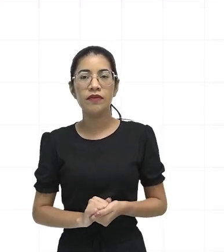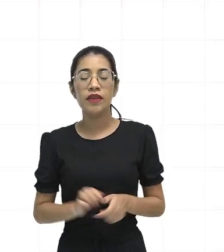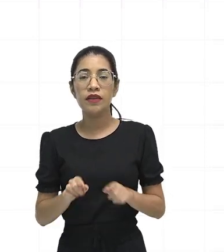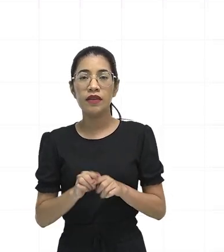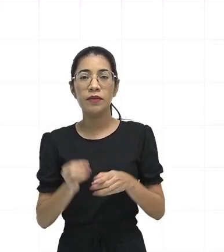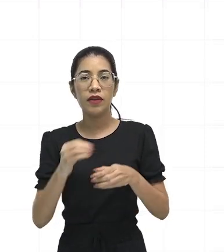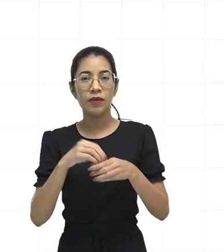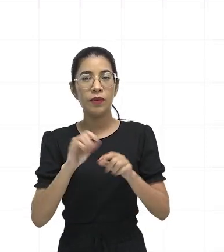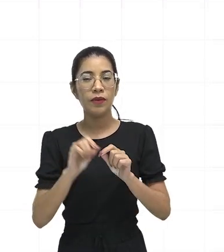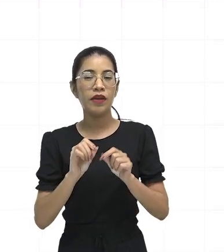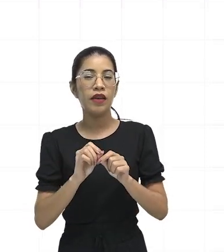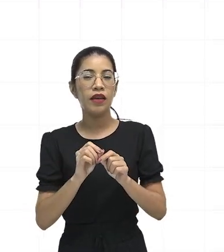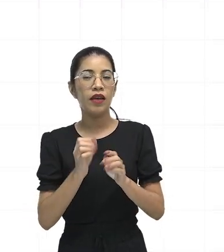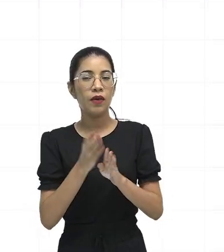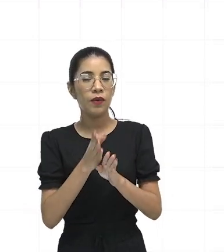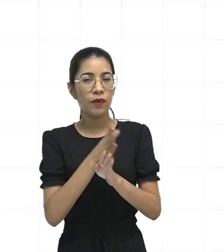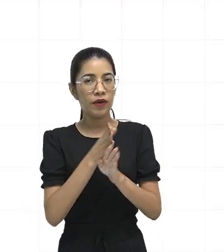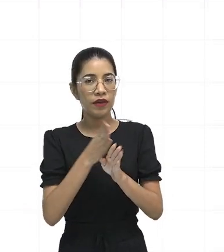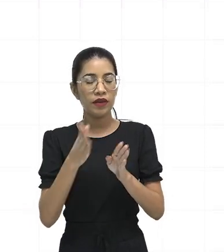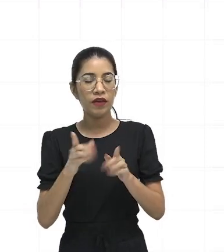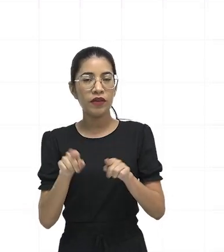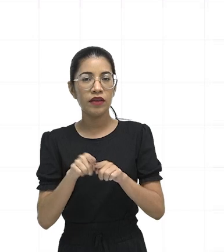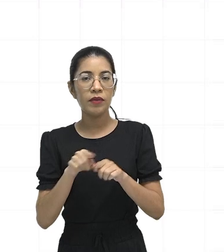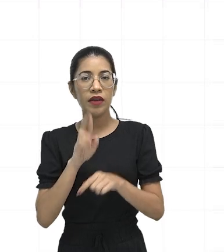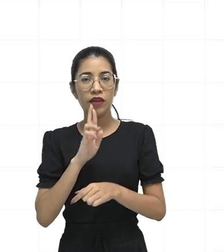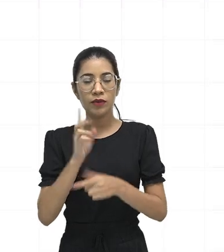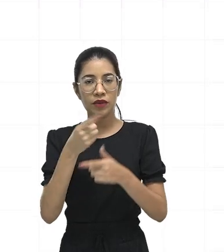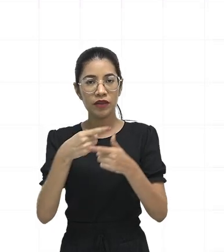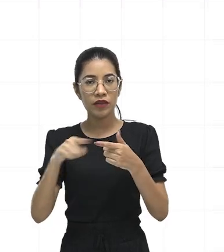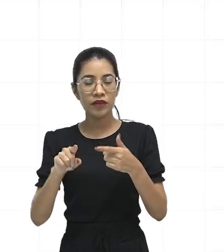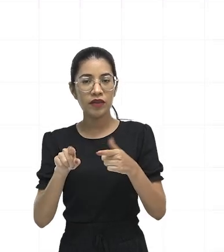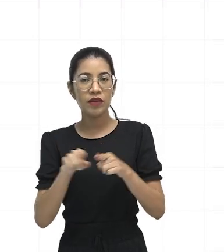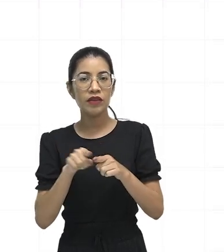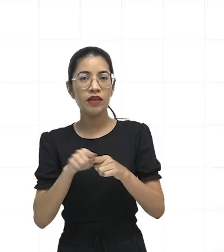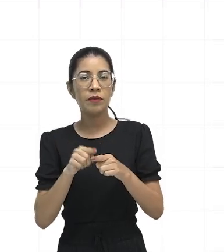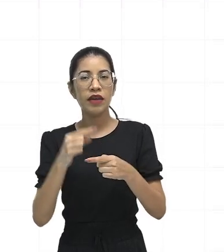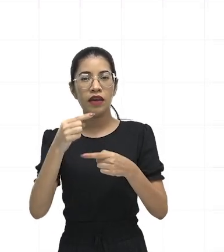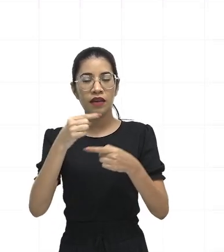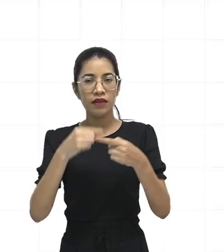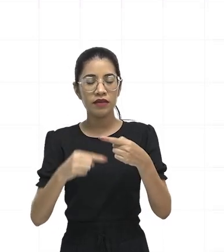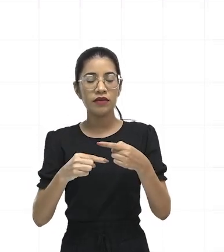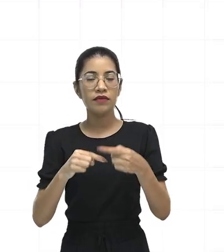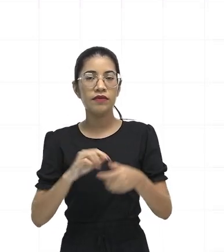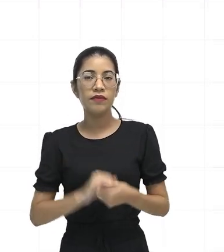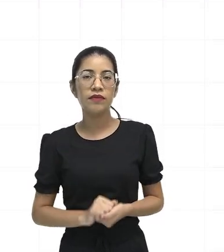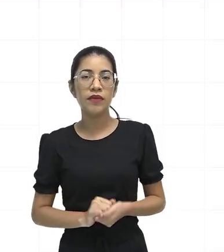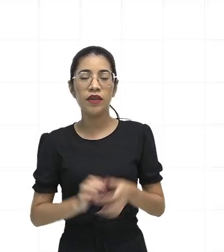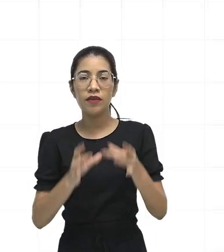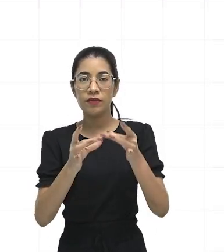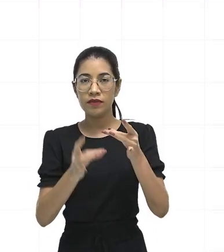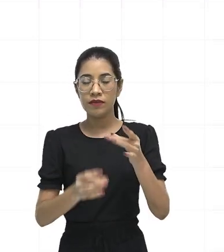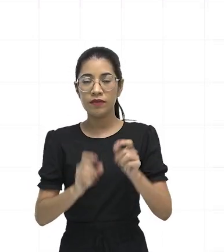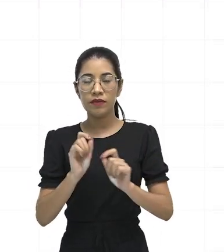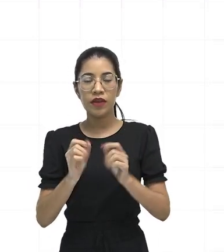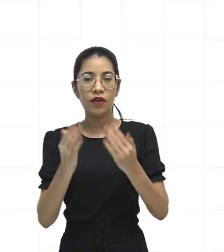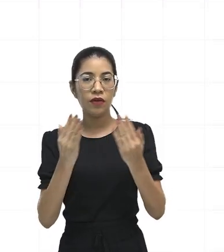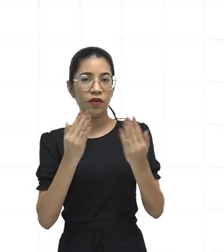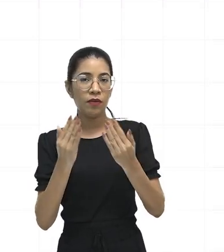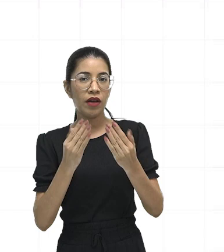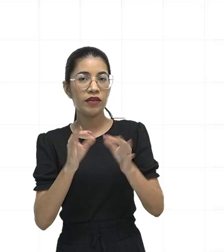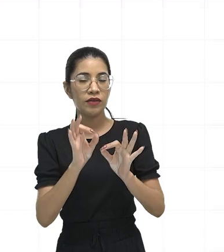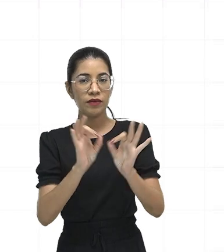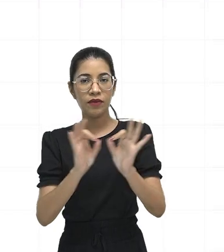parte de inteiros, resultado da divisão, razão e operador. O detalhamento é a comparação